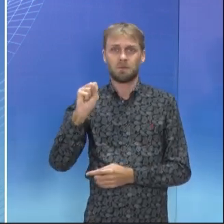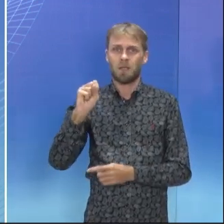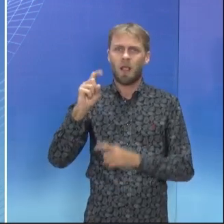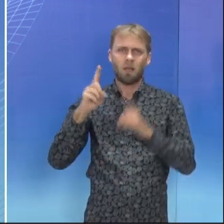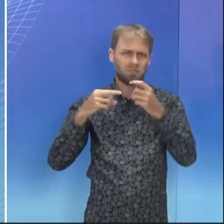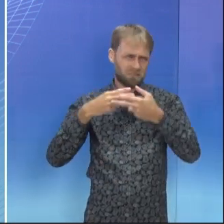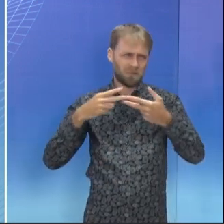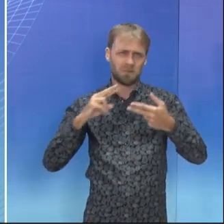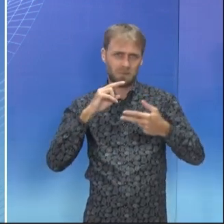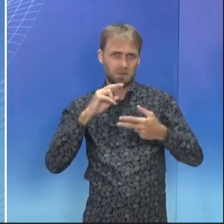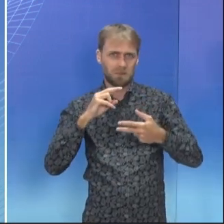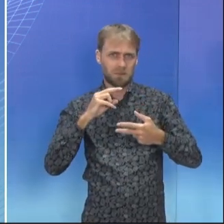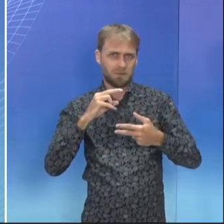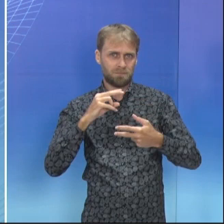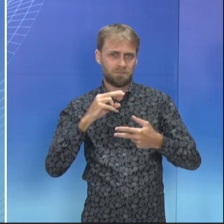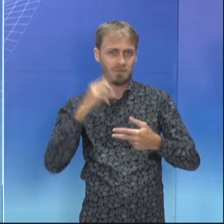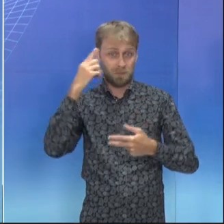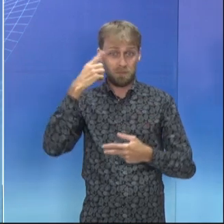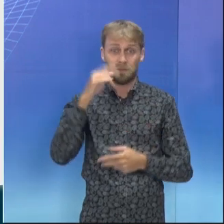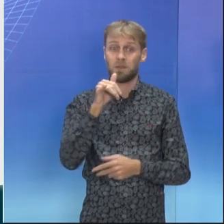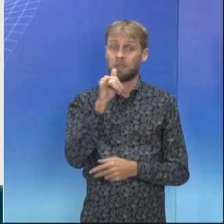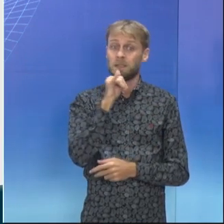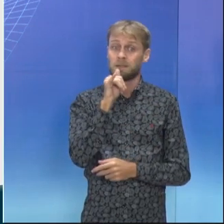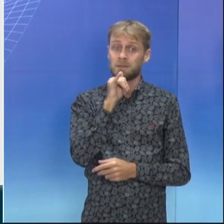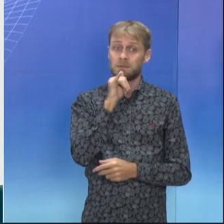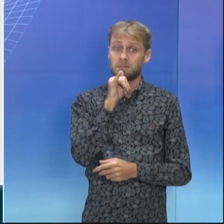idiomáticas. Vamos dar um exemplo?